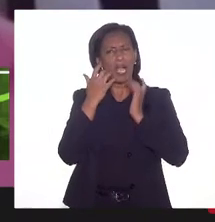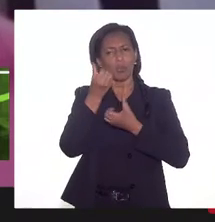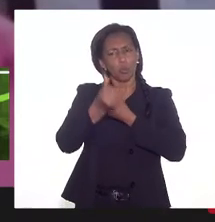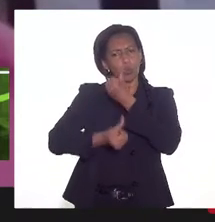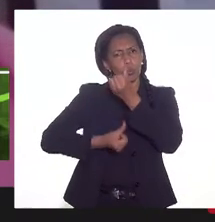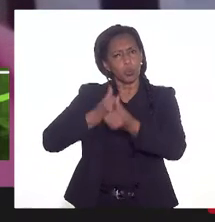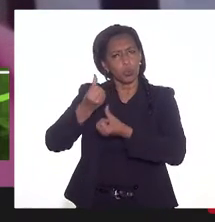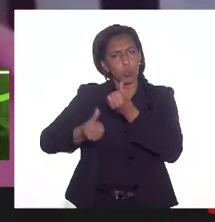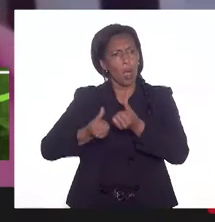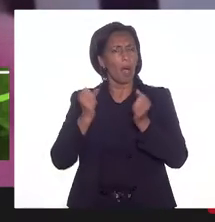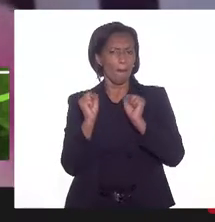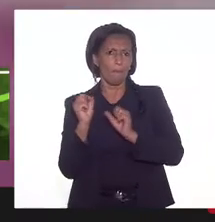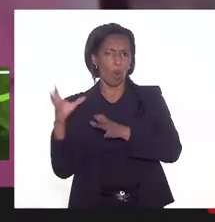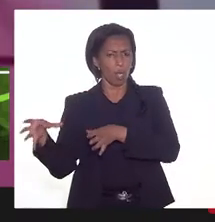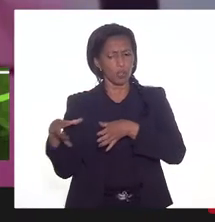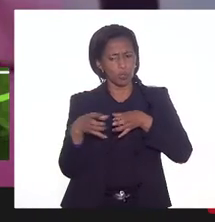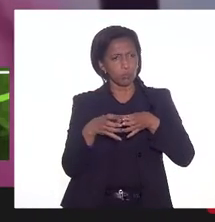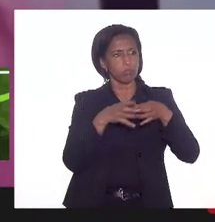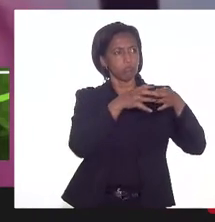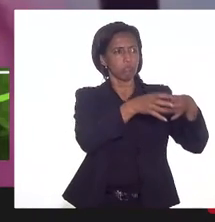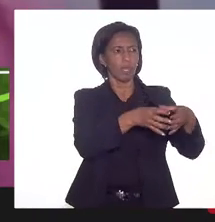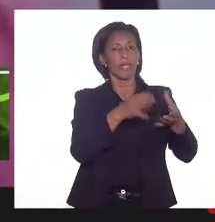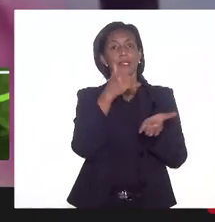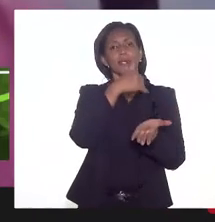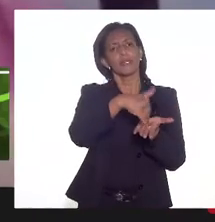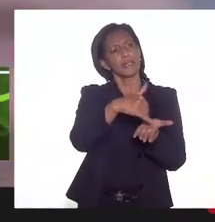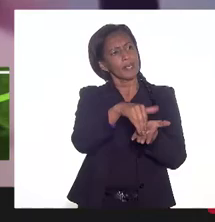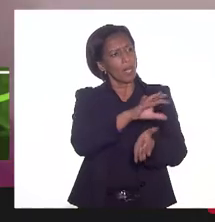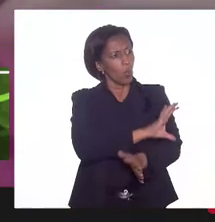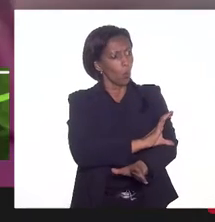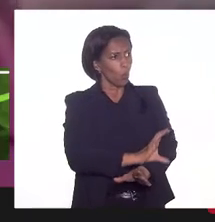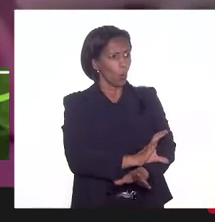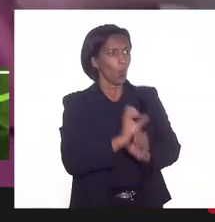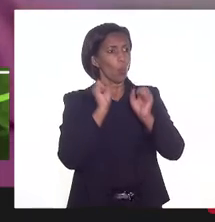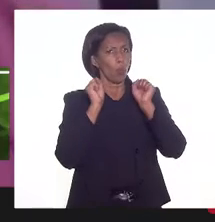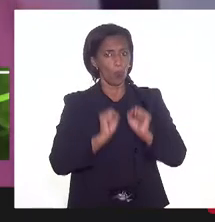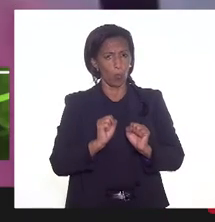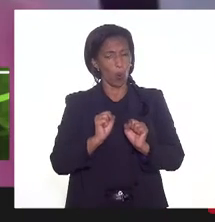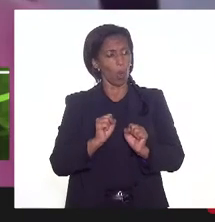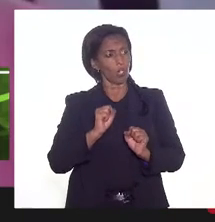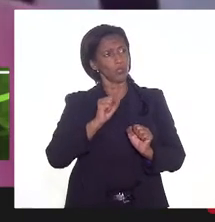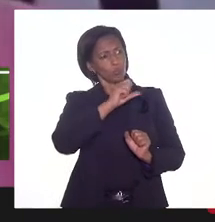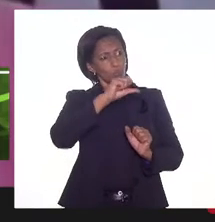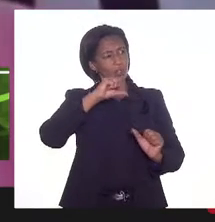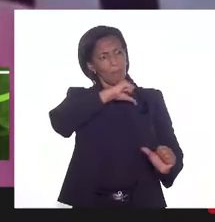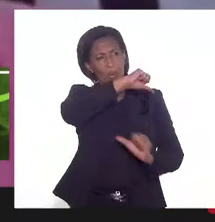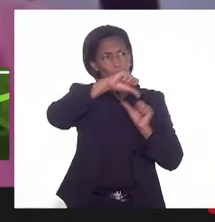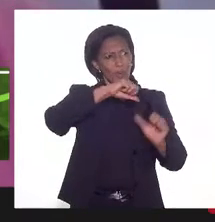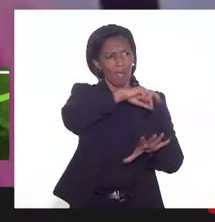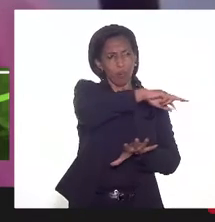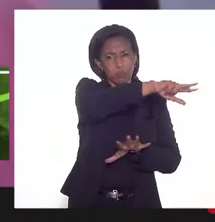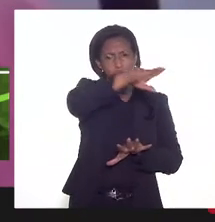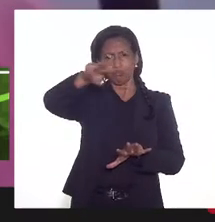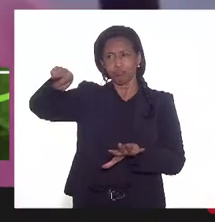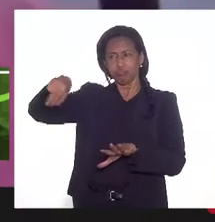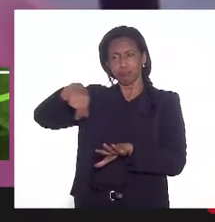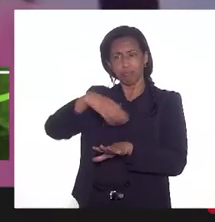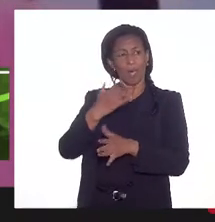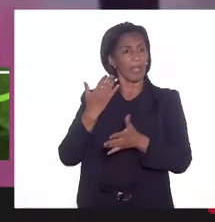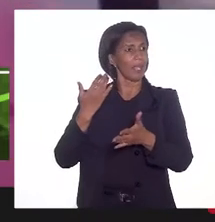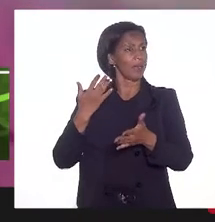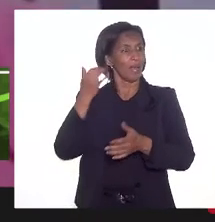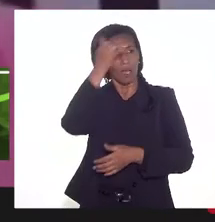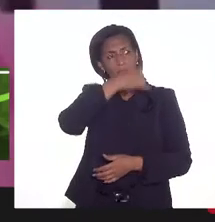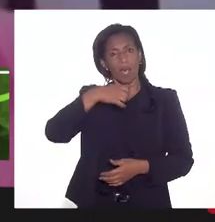gente pode levar peça aí secretária de cultura a gente pode botar peça para rodar como nós já fizemos na minha antiga gestão